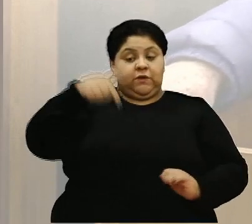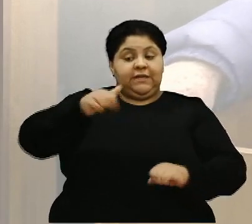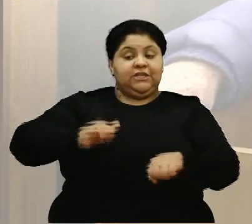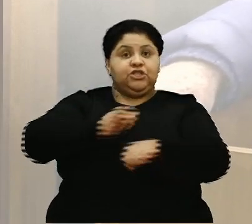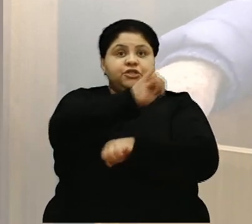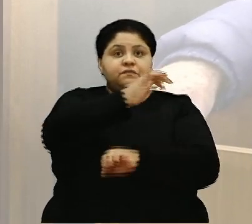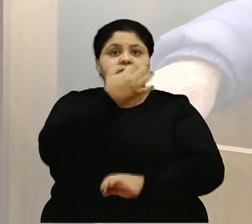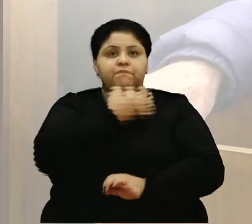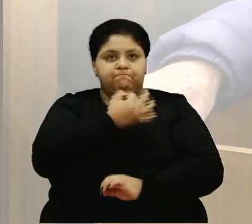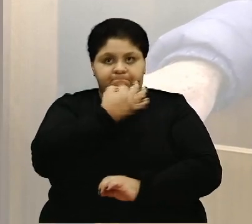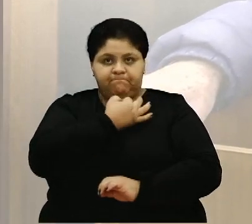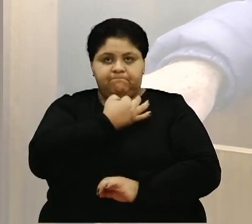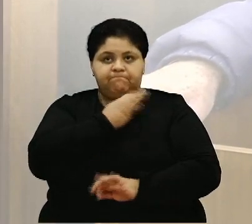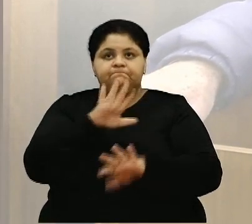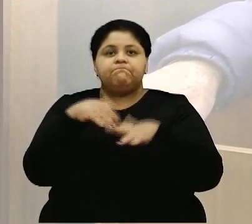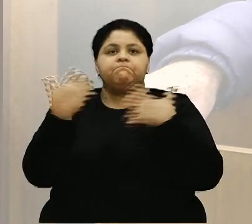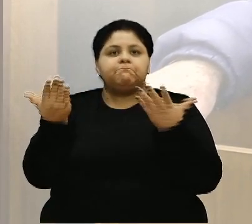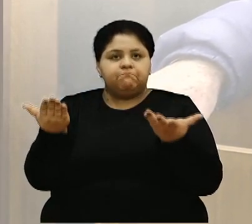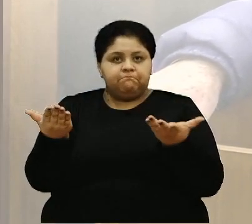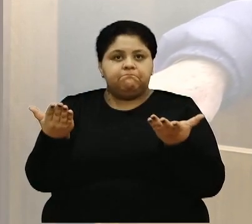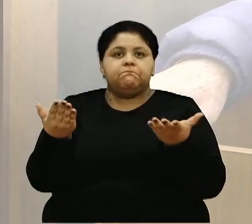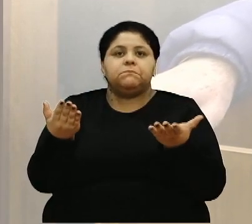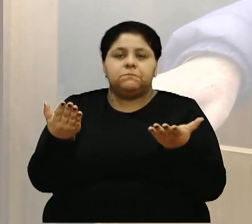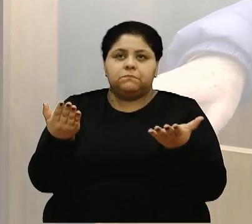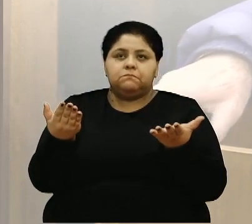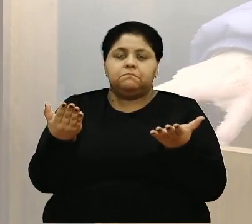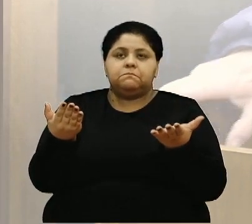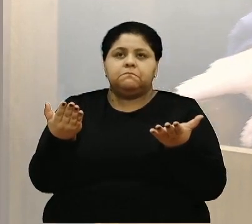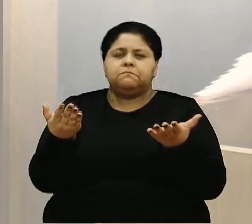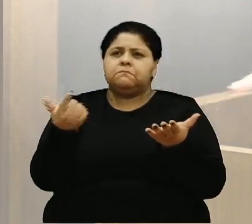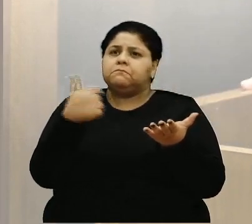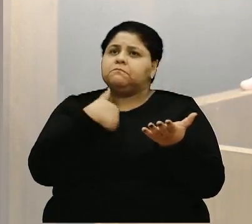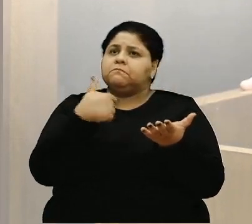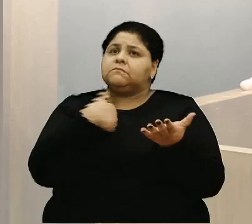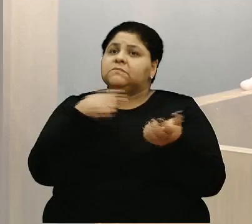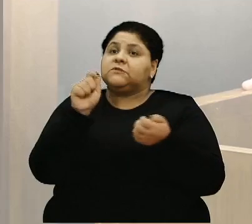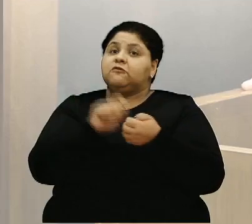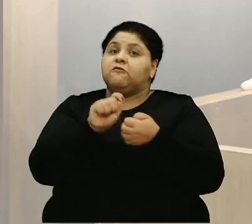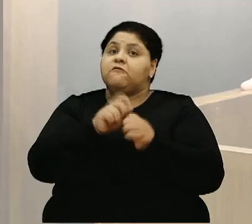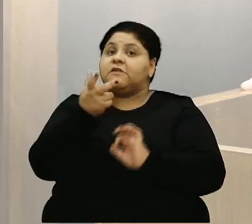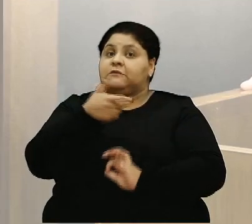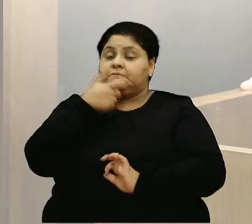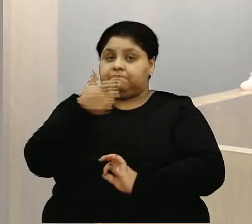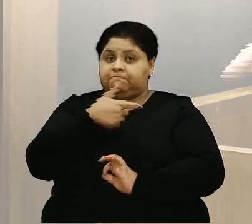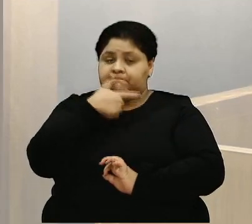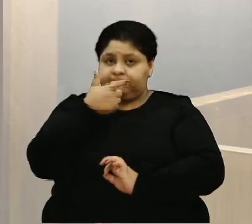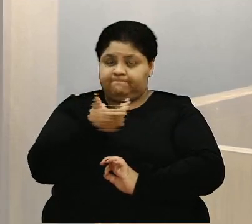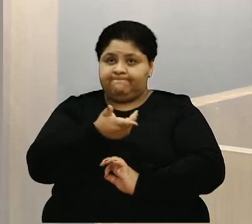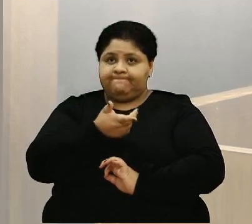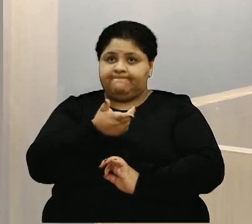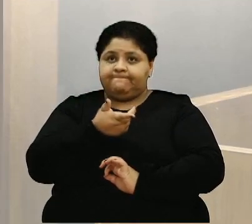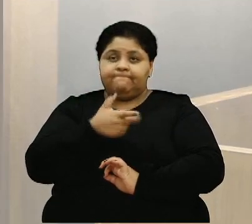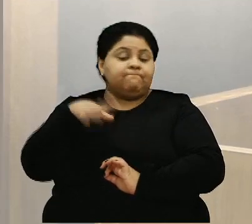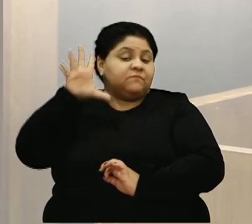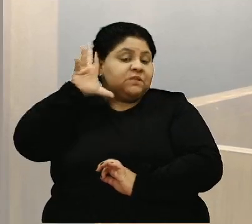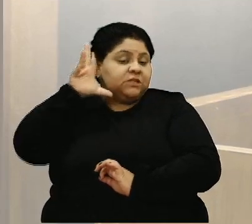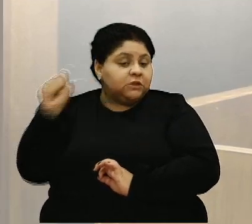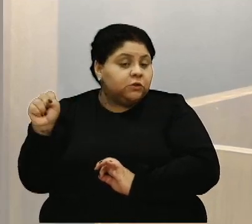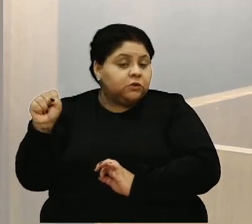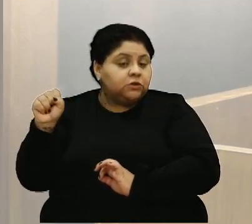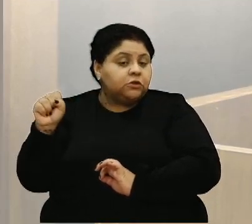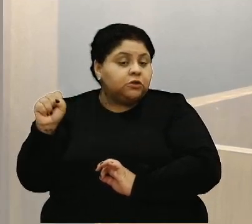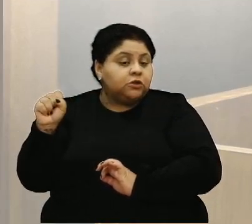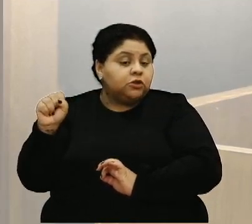do Sul. Então, eu faço essa fala e ouvindo até no